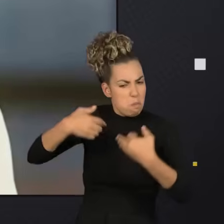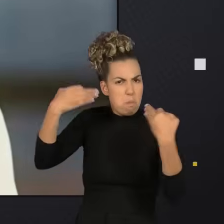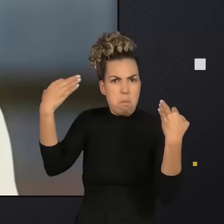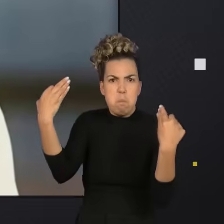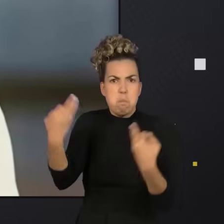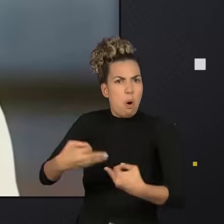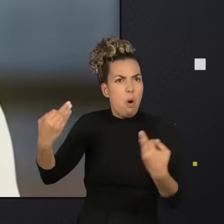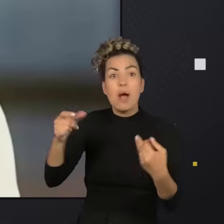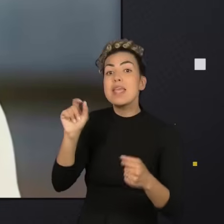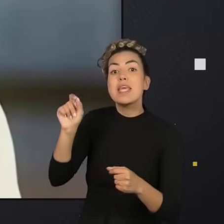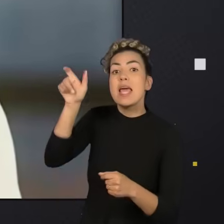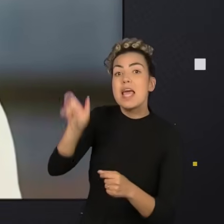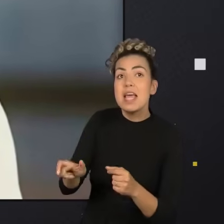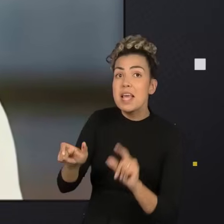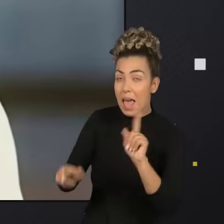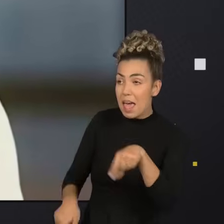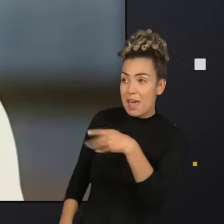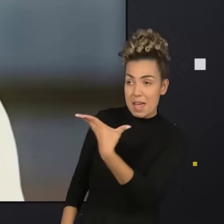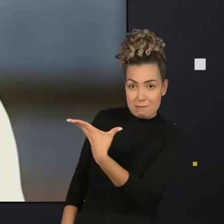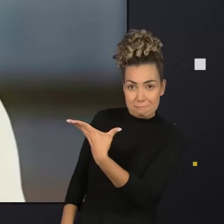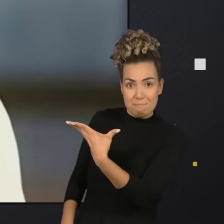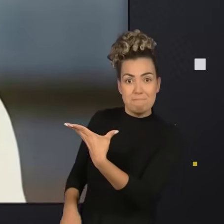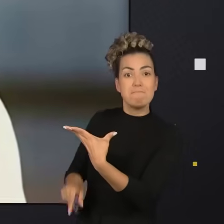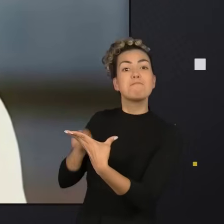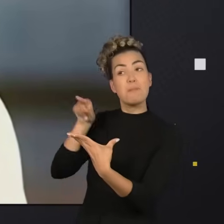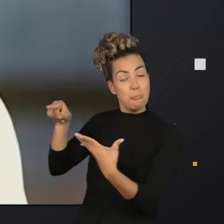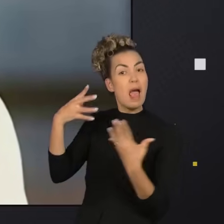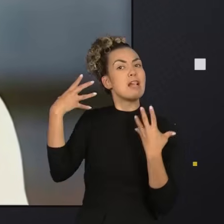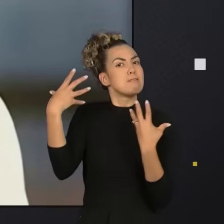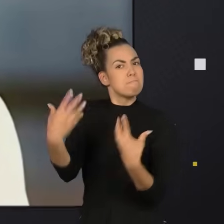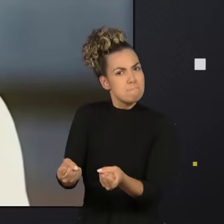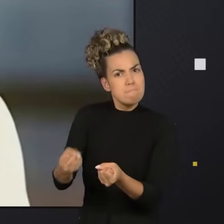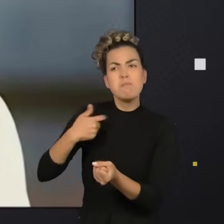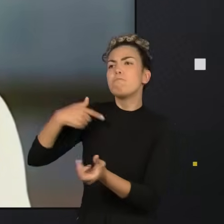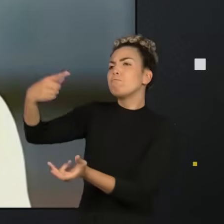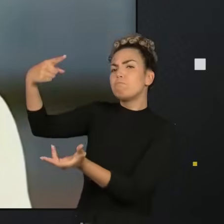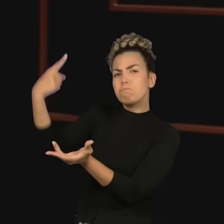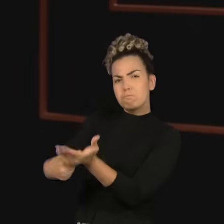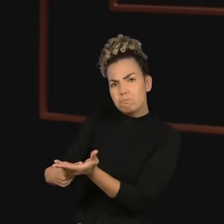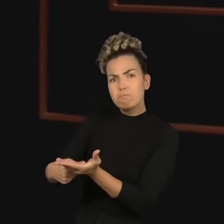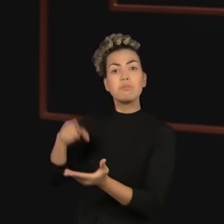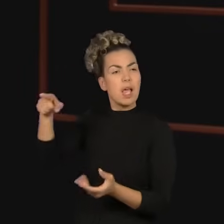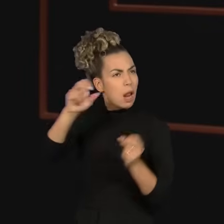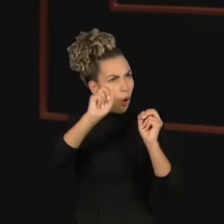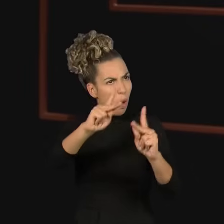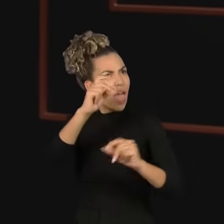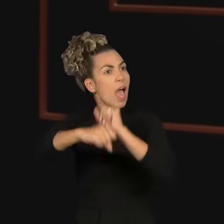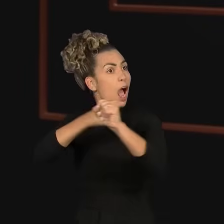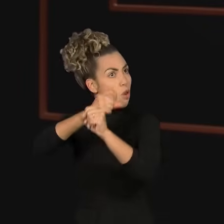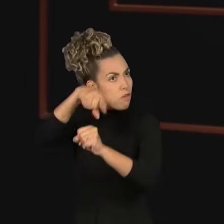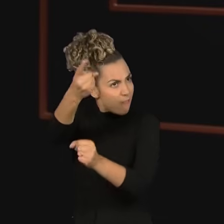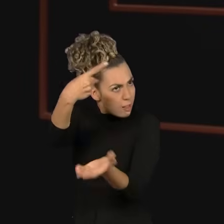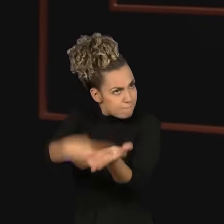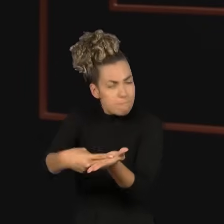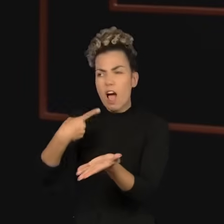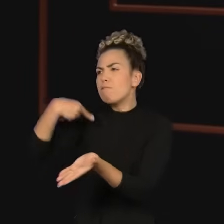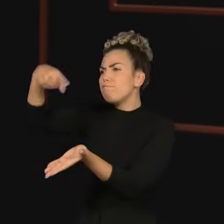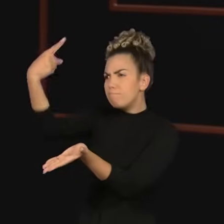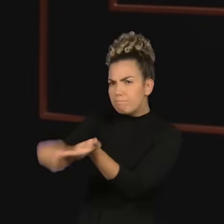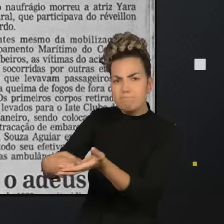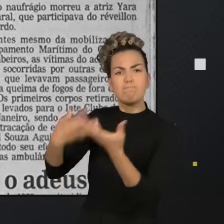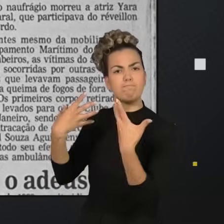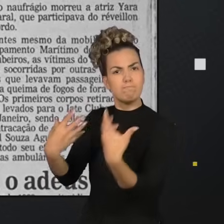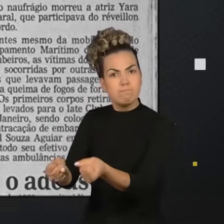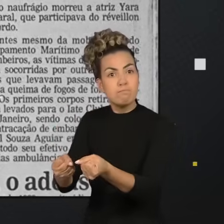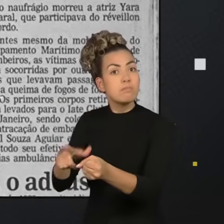Amaral. Aí o que aconteceu? A gente combinou, tal. O ano que vem a gente se encontra, vamos começar. E aí